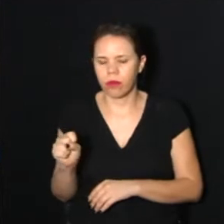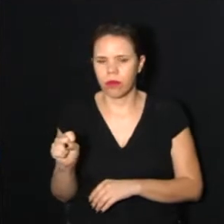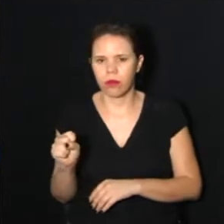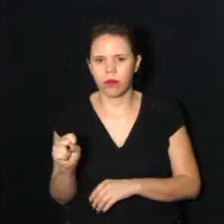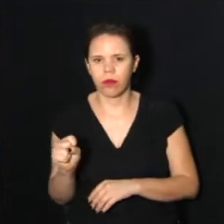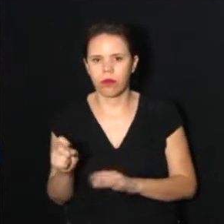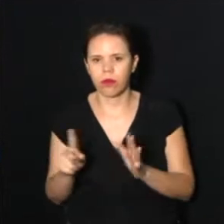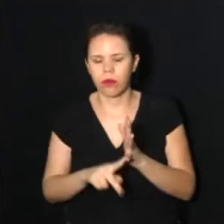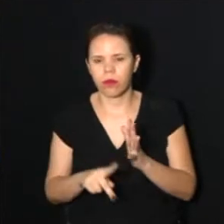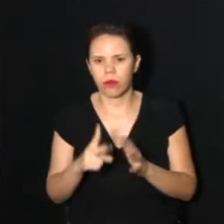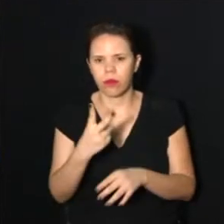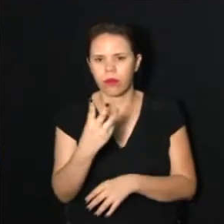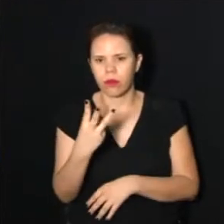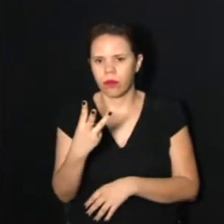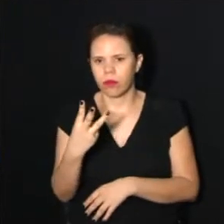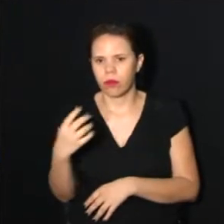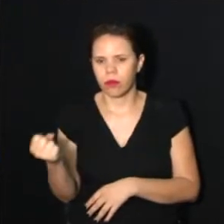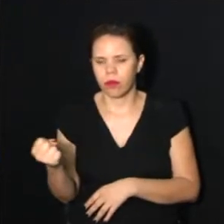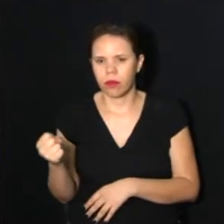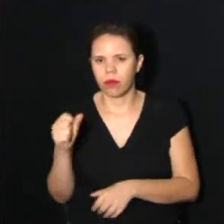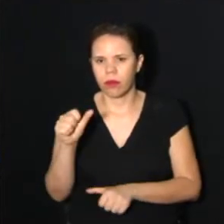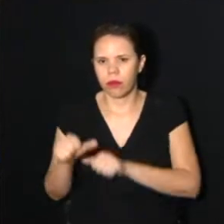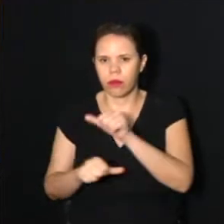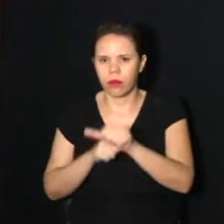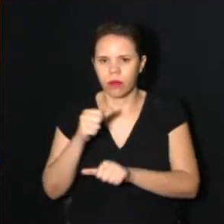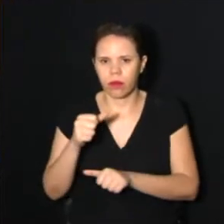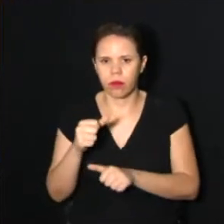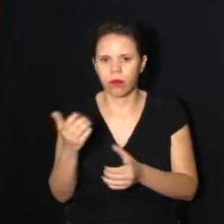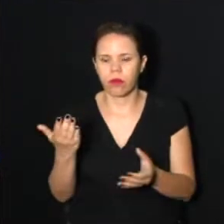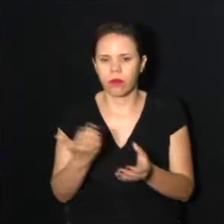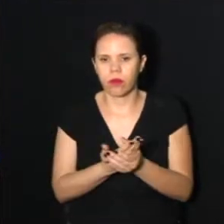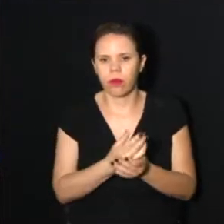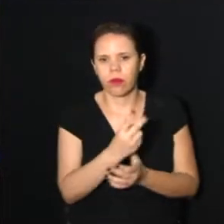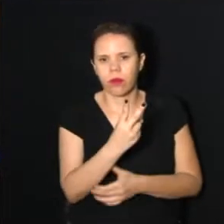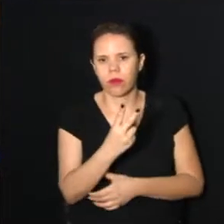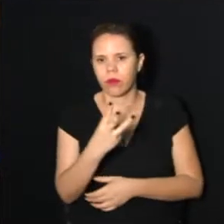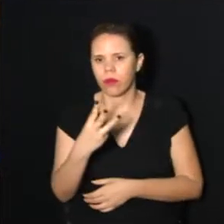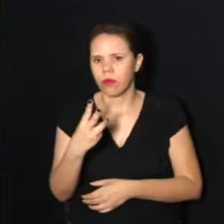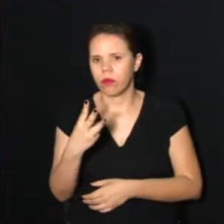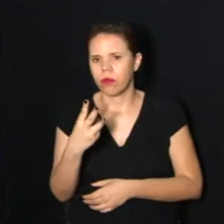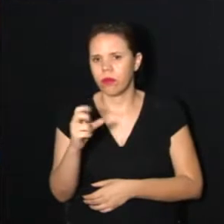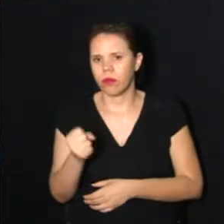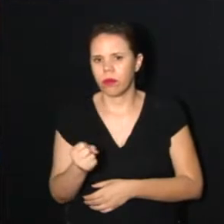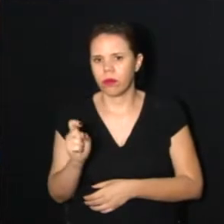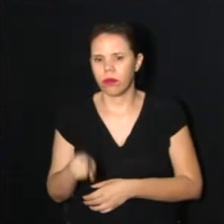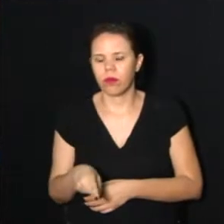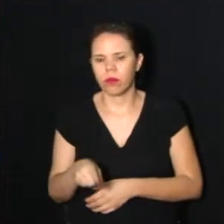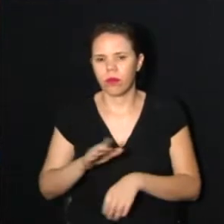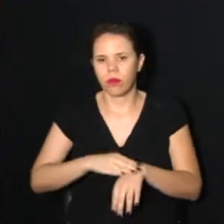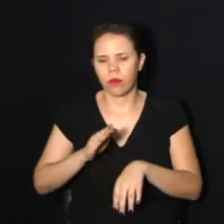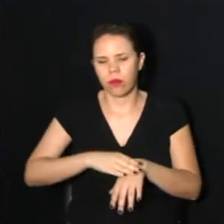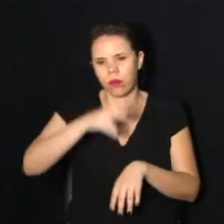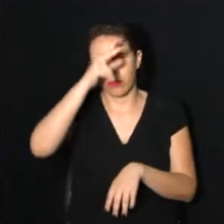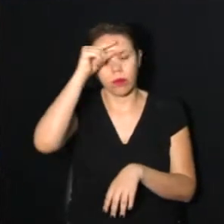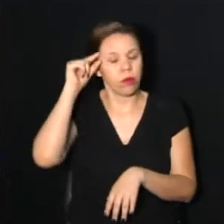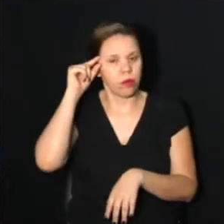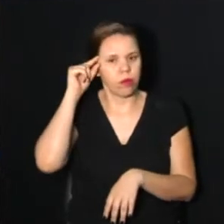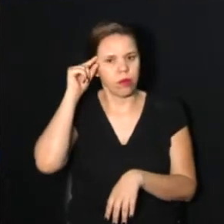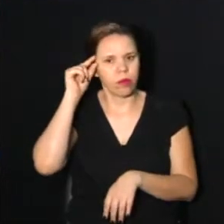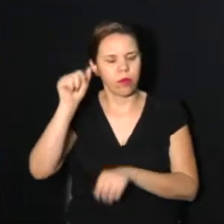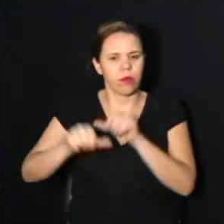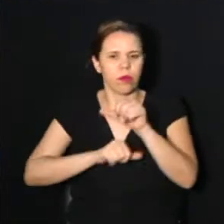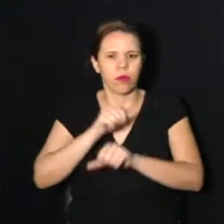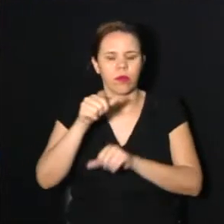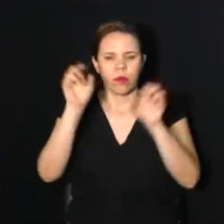folhas 238, que altera o processo número 228.067, de autoria do prefeito municipal, que dispõe sobre a alteração